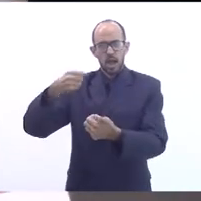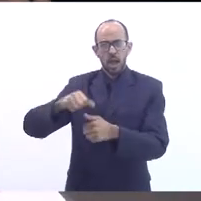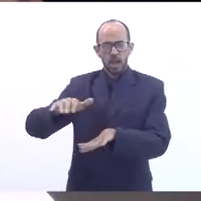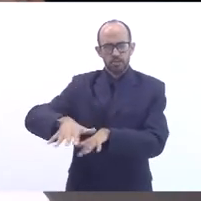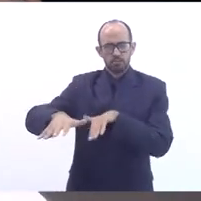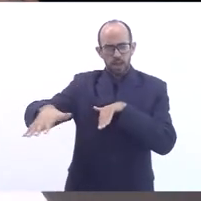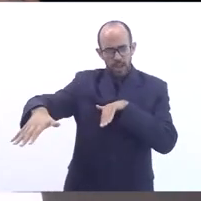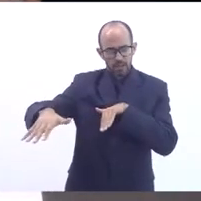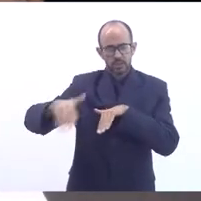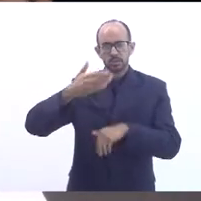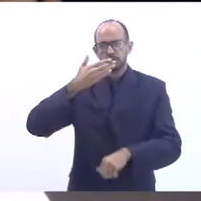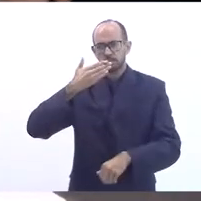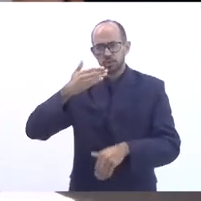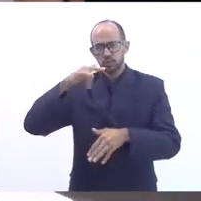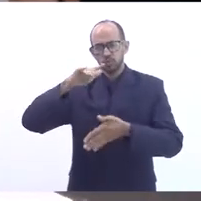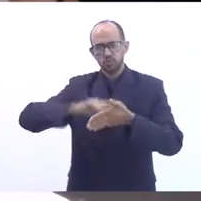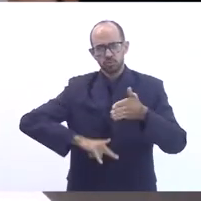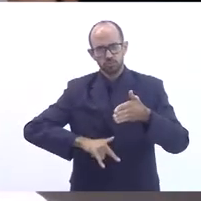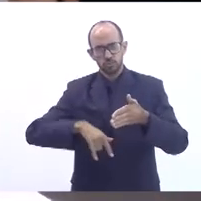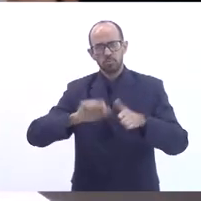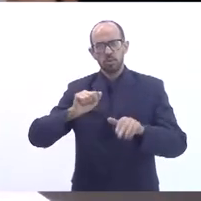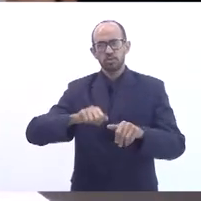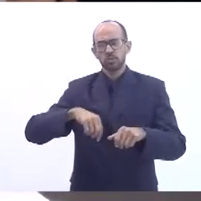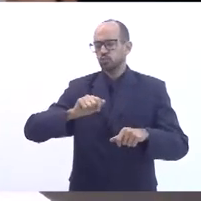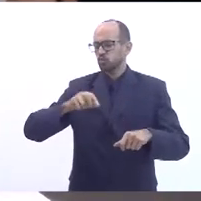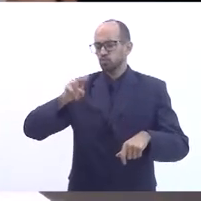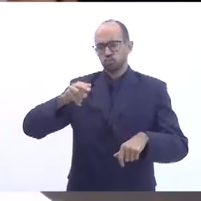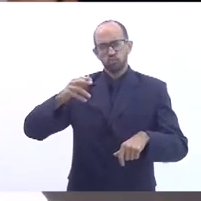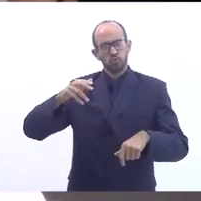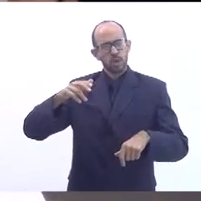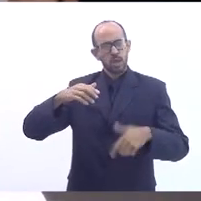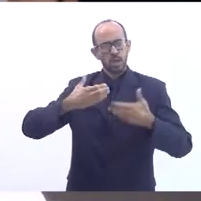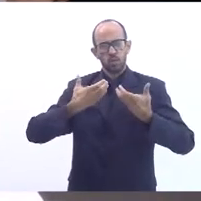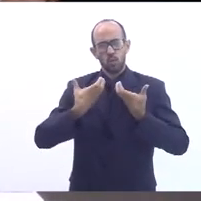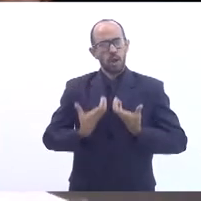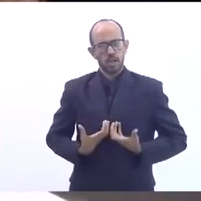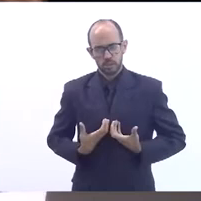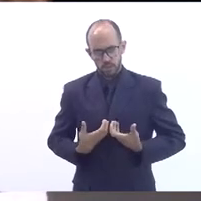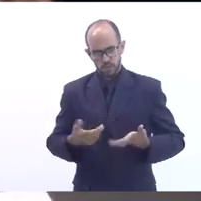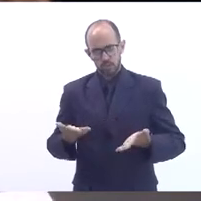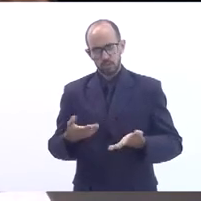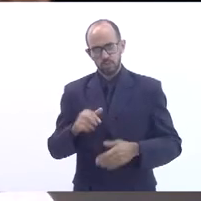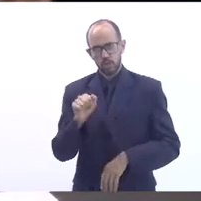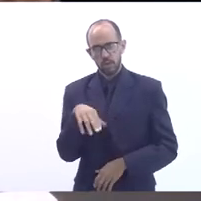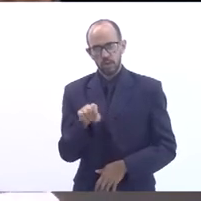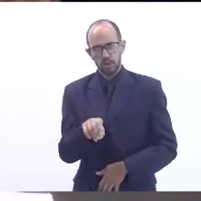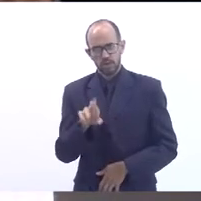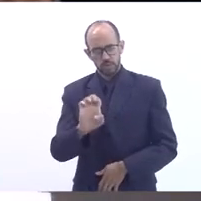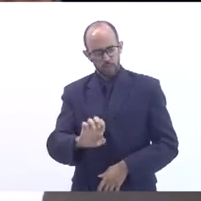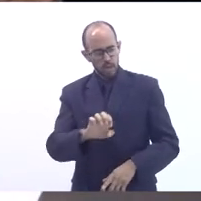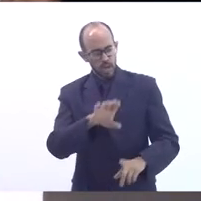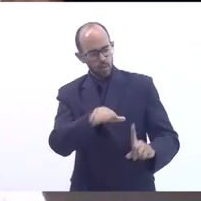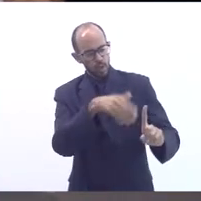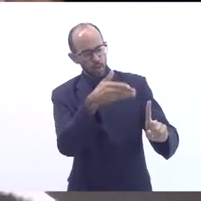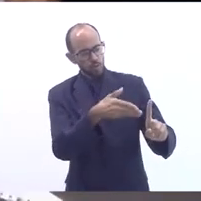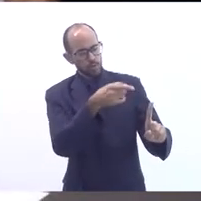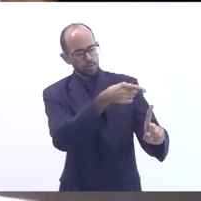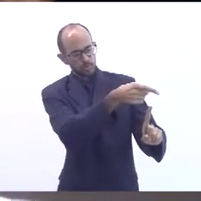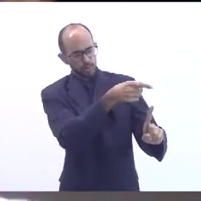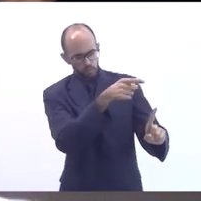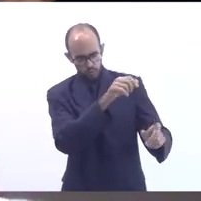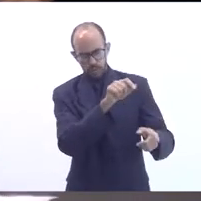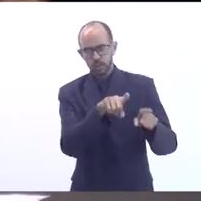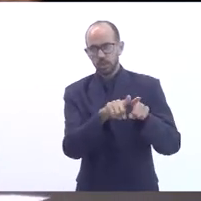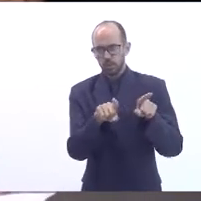petições na é incansável na então o Andreia nosso eterno reconhecimento é você